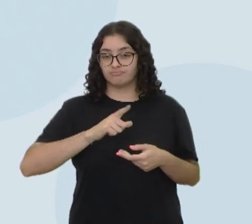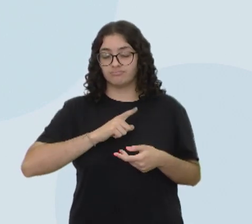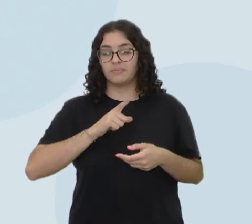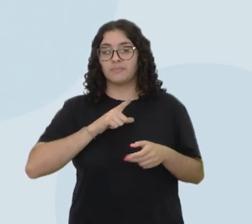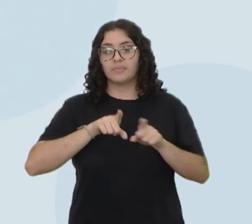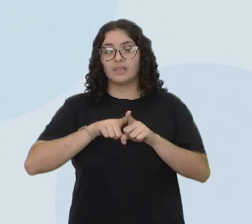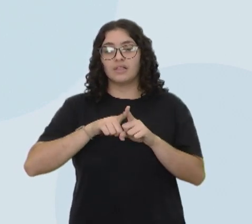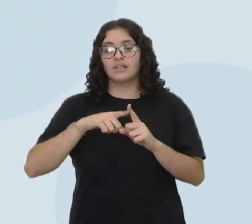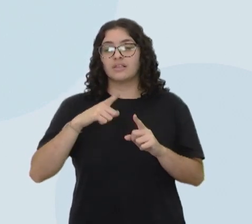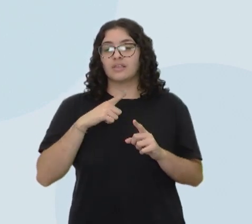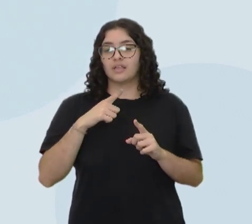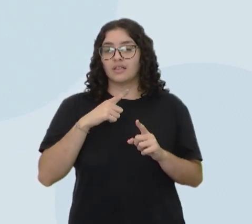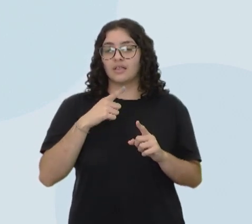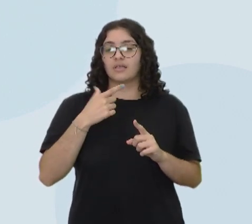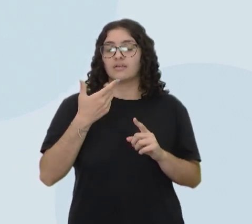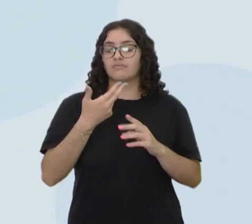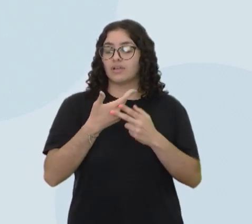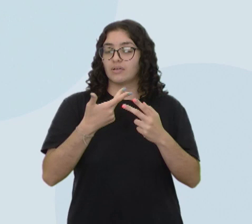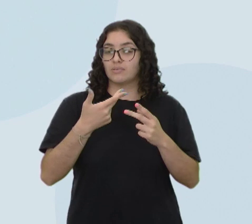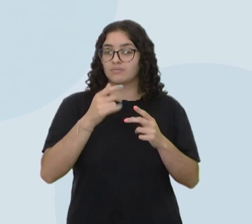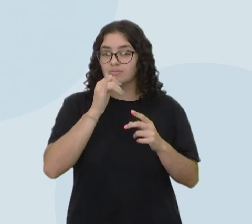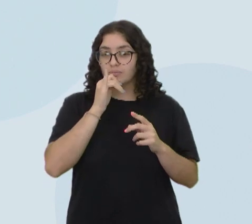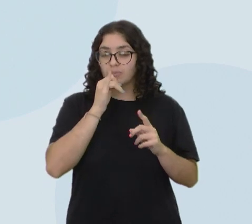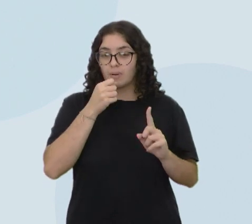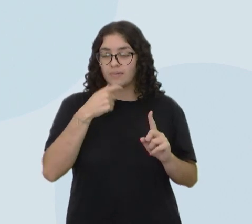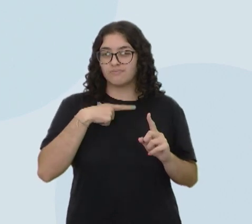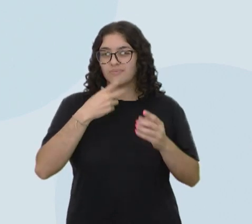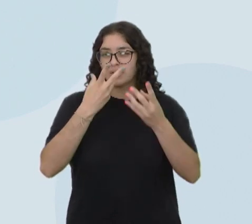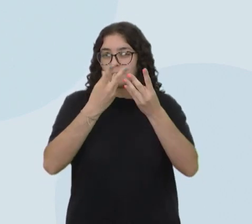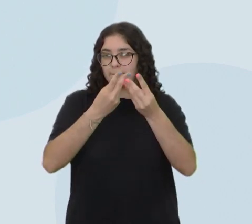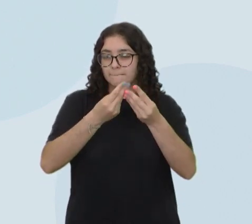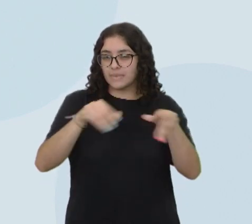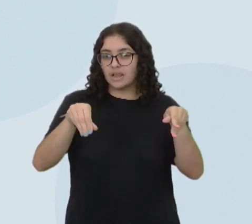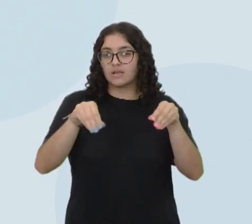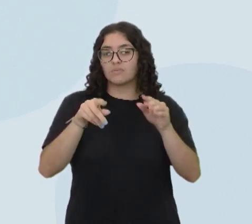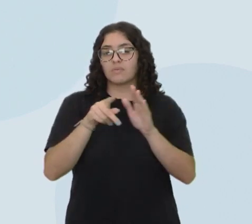os danos naturais. E aí, quando a gente está falando de danos naturais,